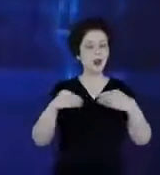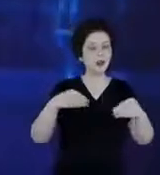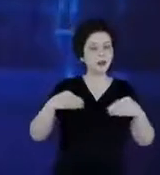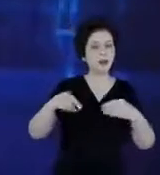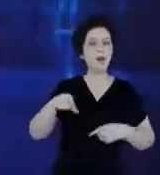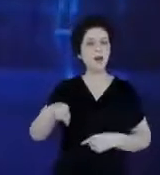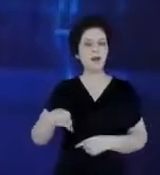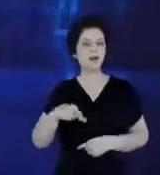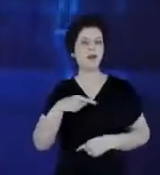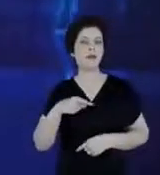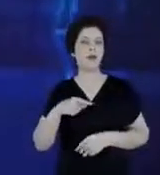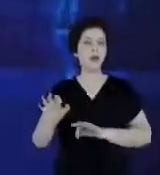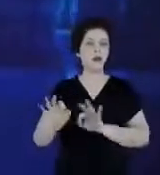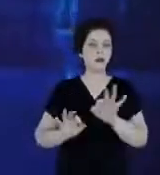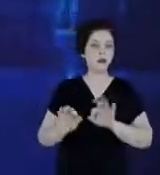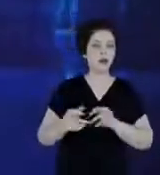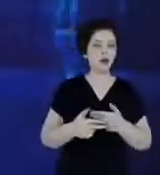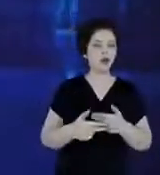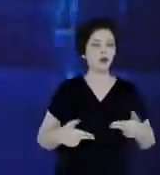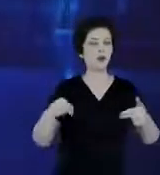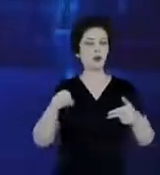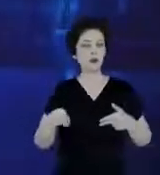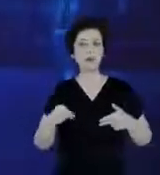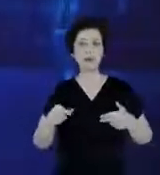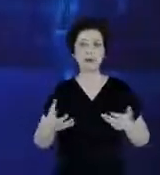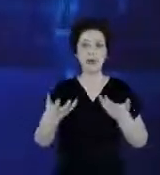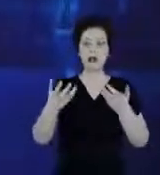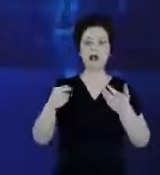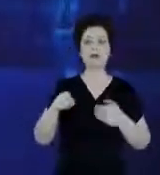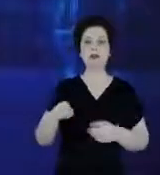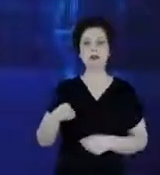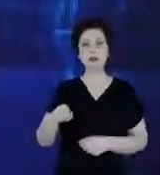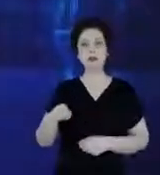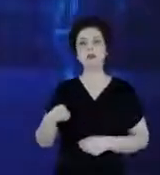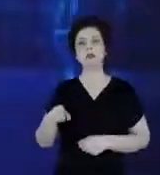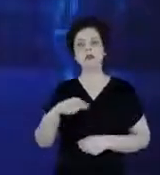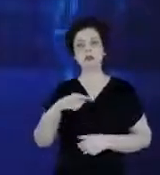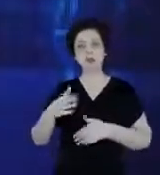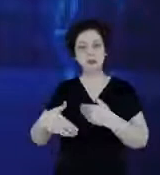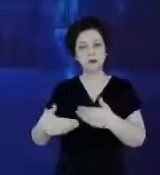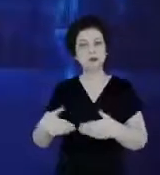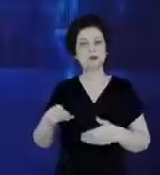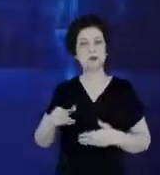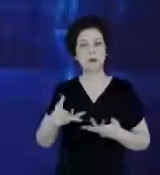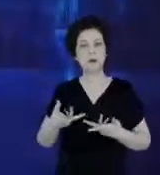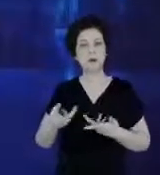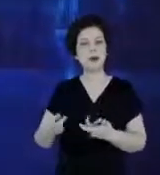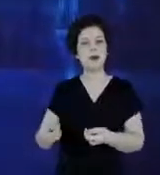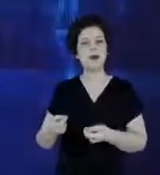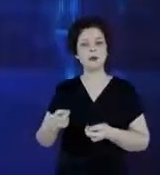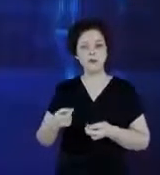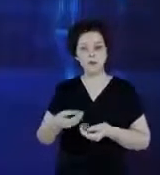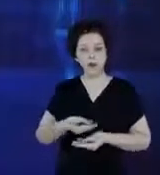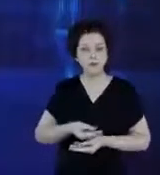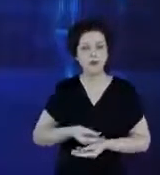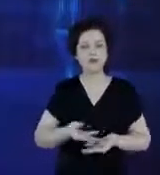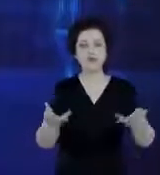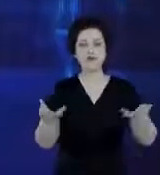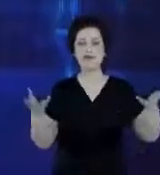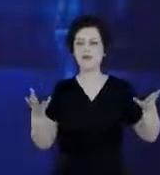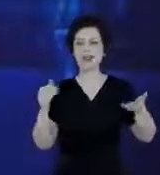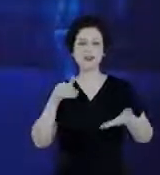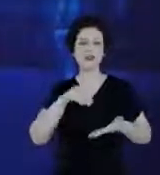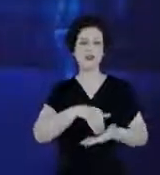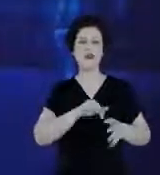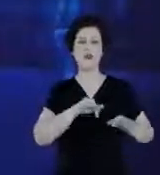de ter projetos, como foram destacados aí, que vão mais fundo, que levam mais na cadeia até o produto final,